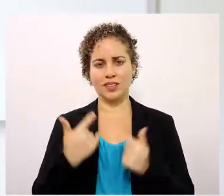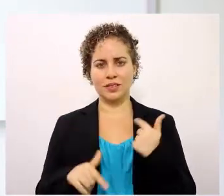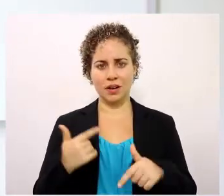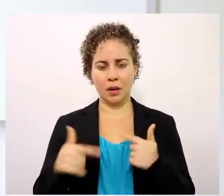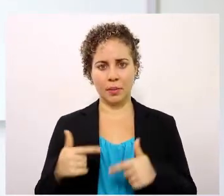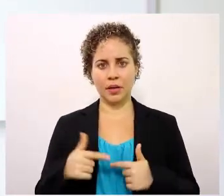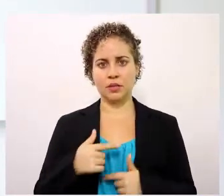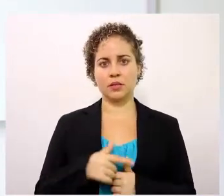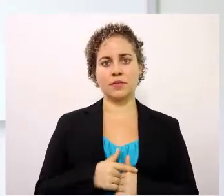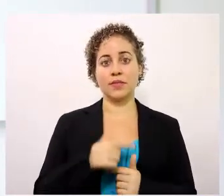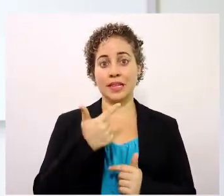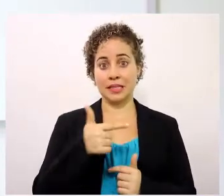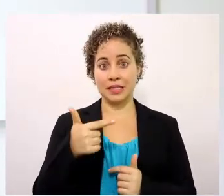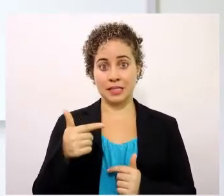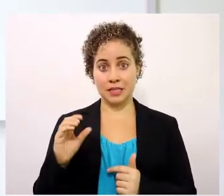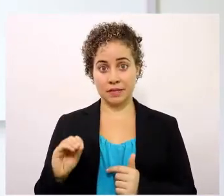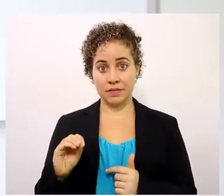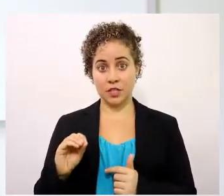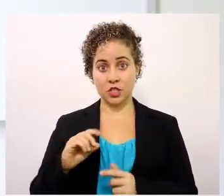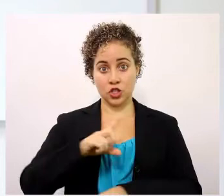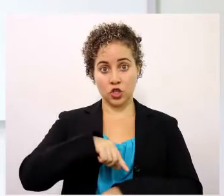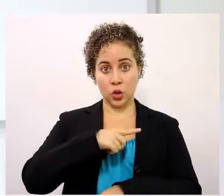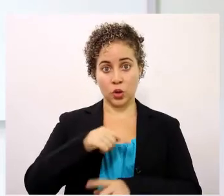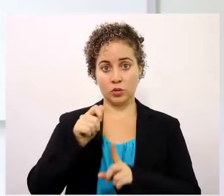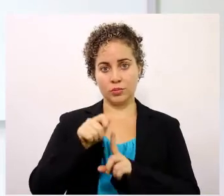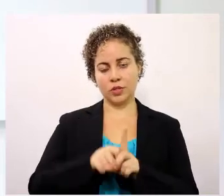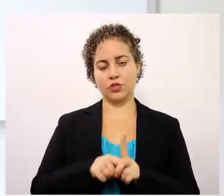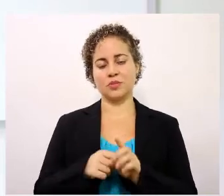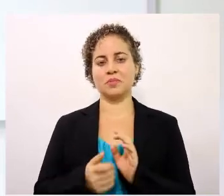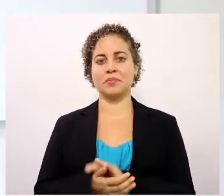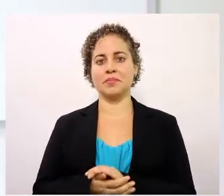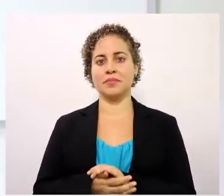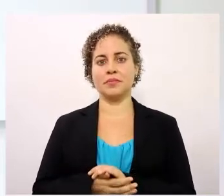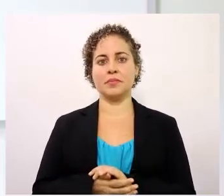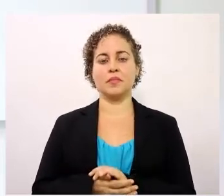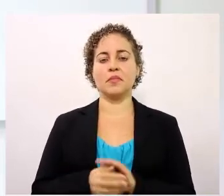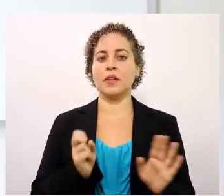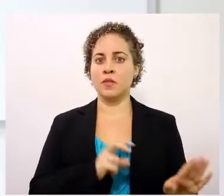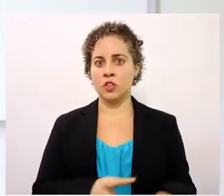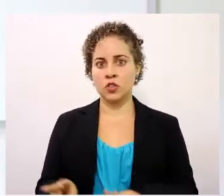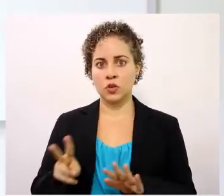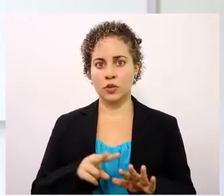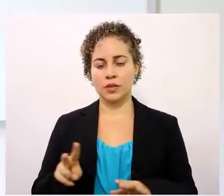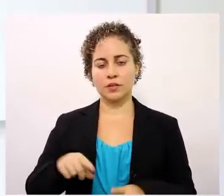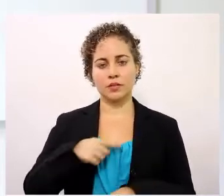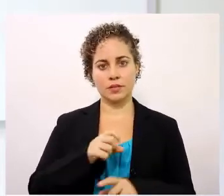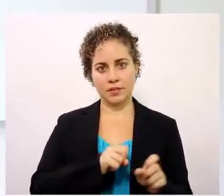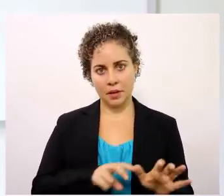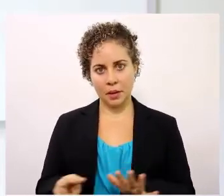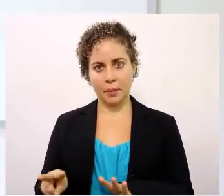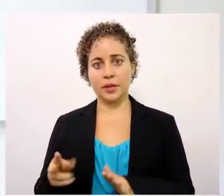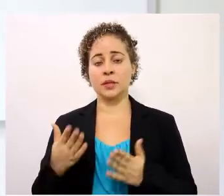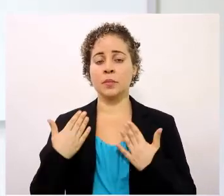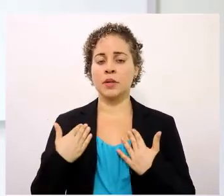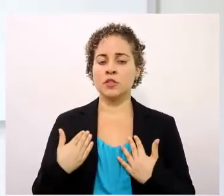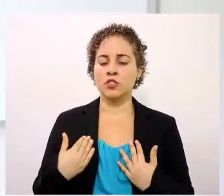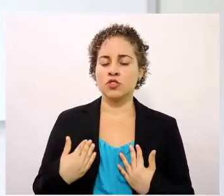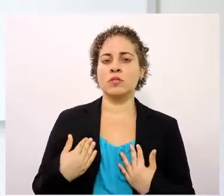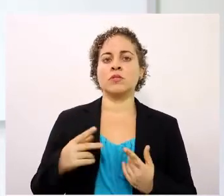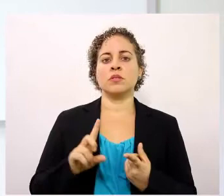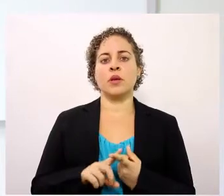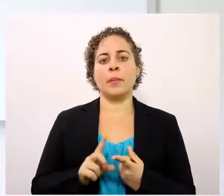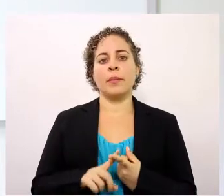trabalha 220 horas por mês. São as horas semanais, mais o descanso